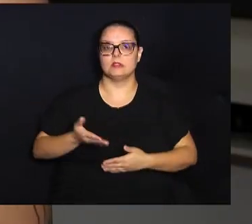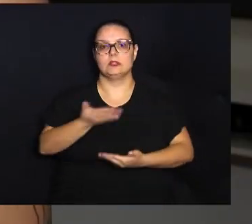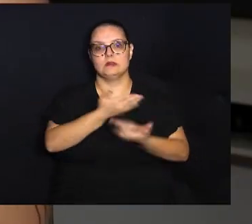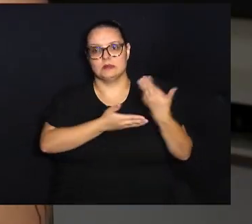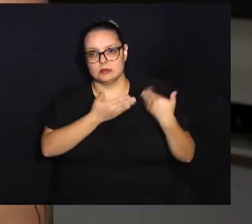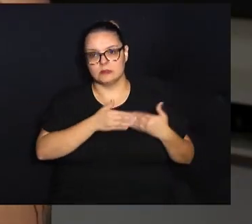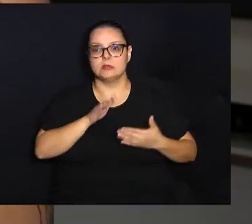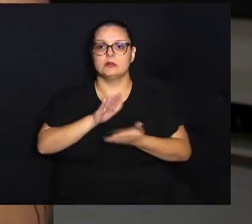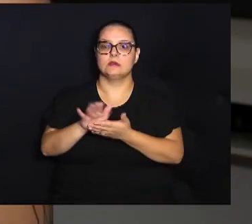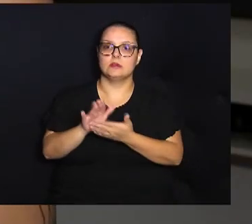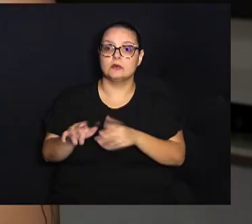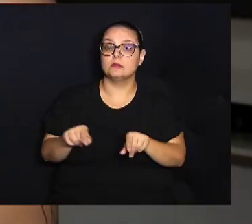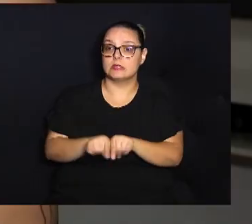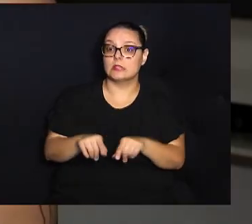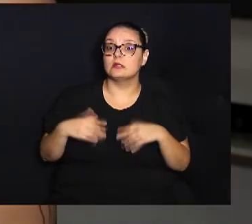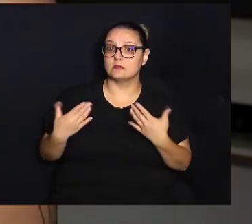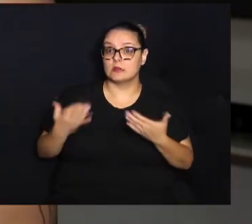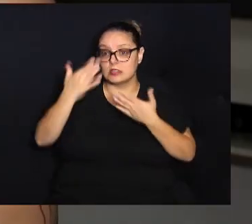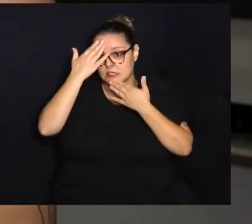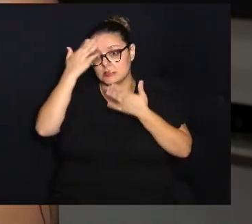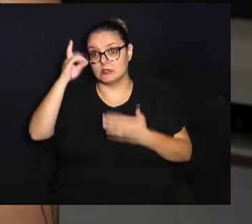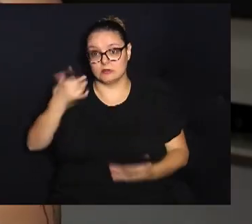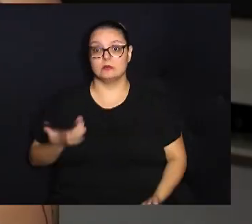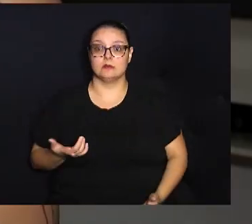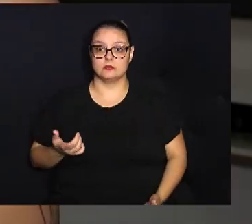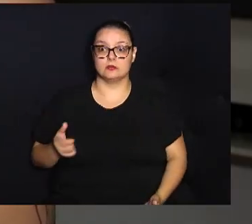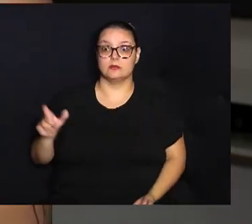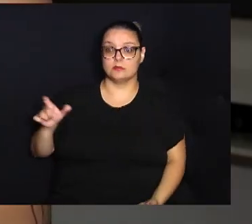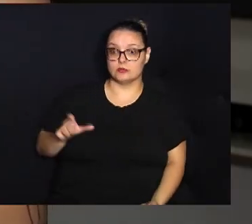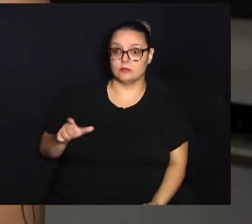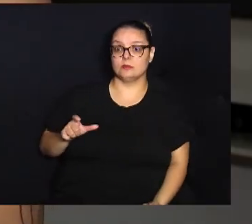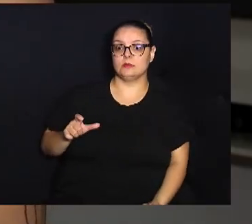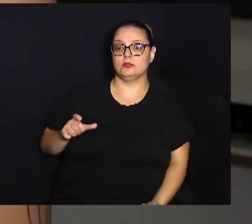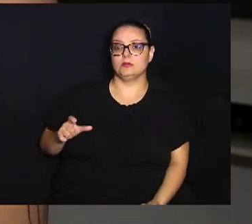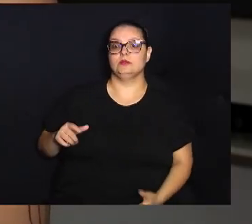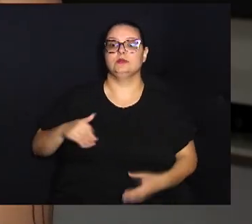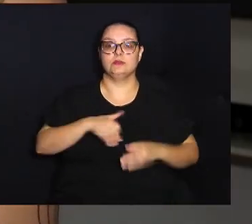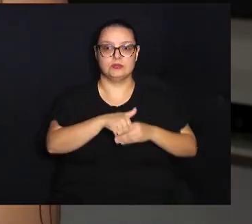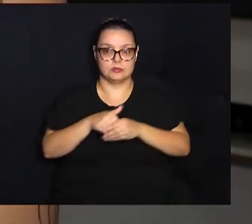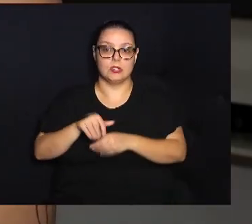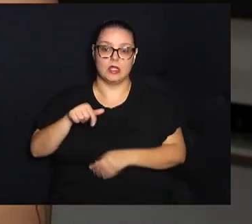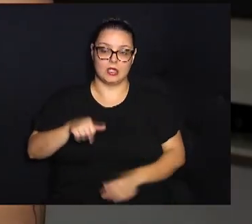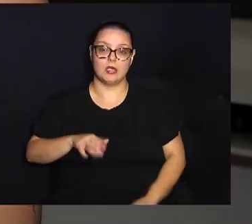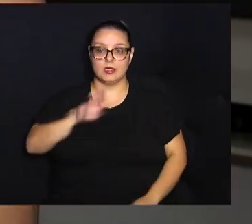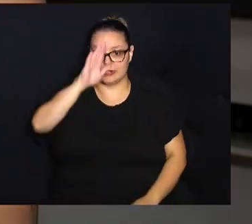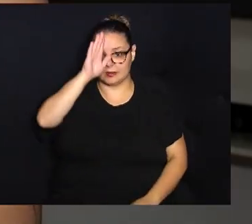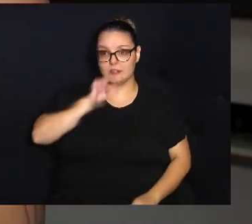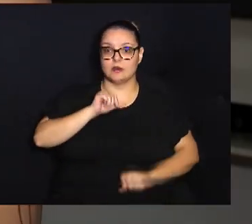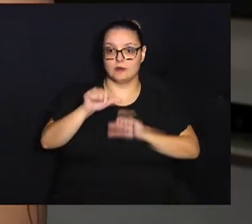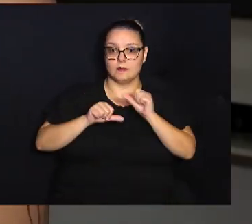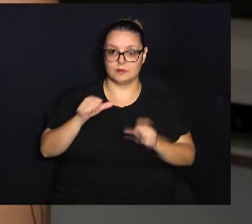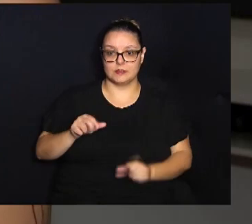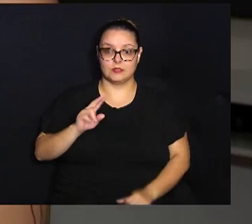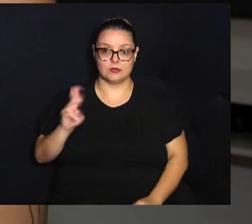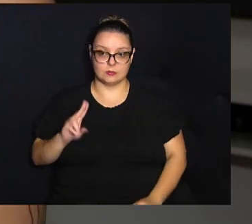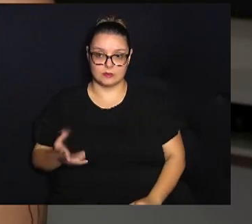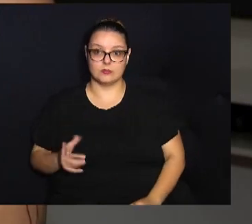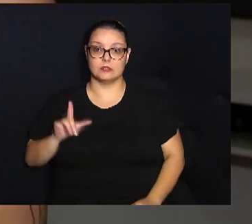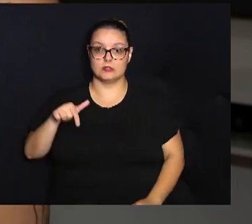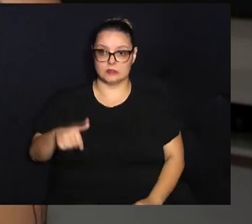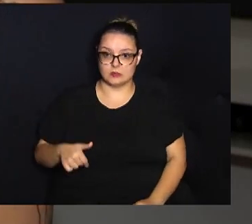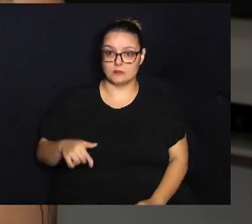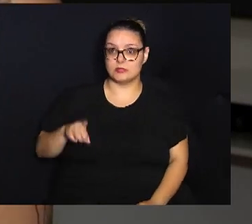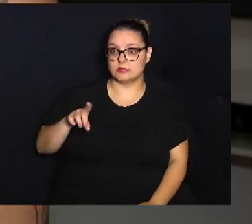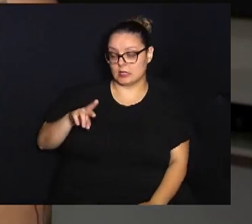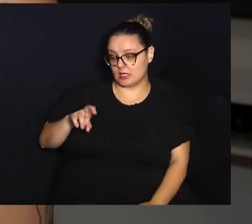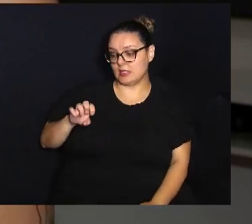gasto também. Mas, graças a Deus, no título é algo gratuito, que você pode fazer a alteração do nome depois que você tiver a retificação do seu